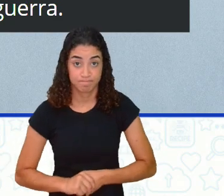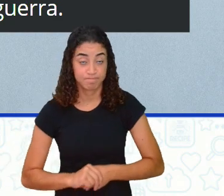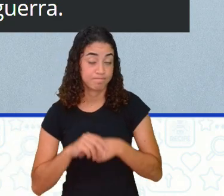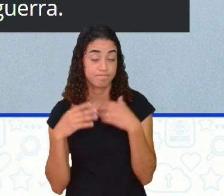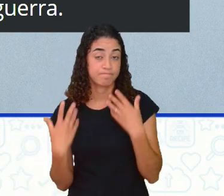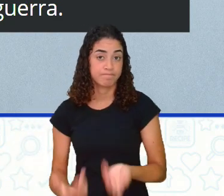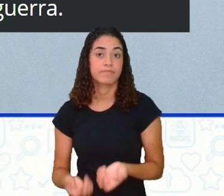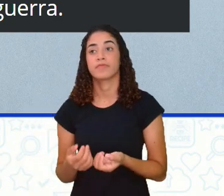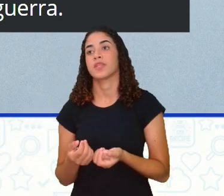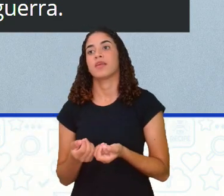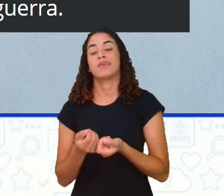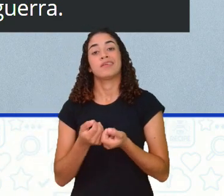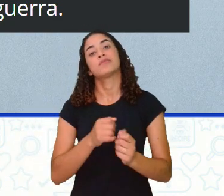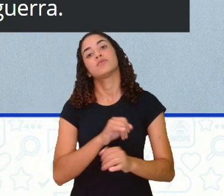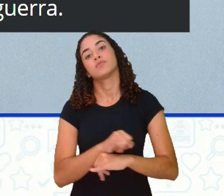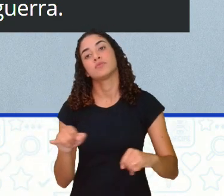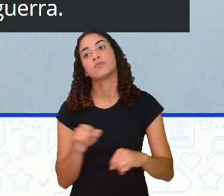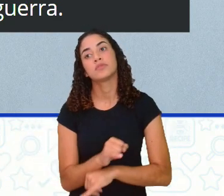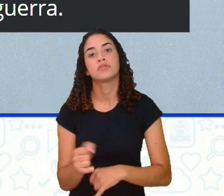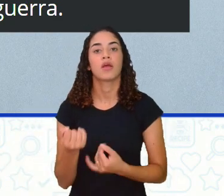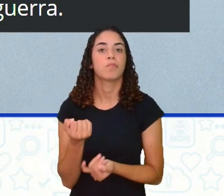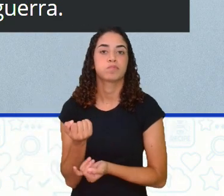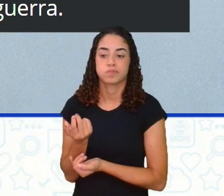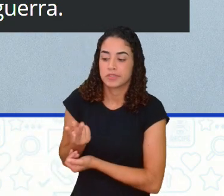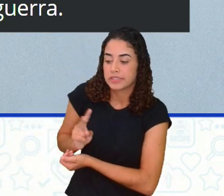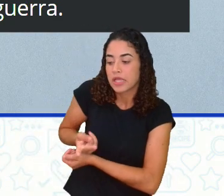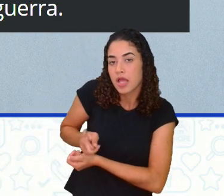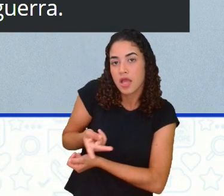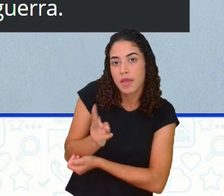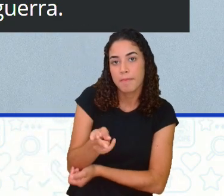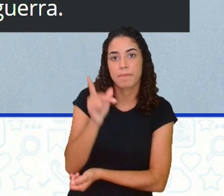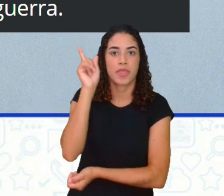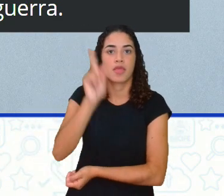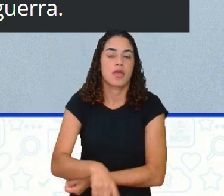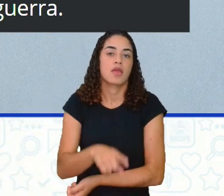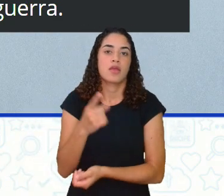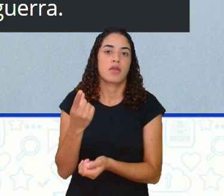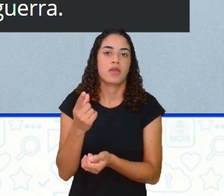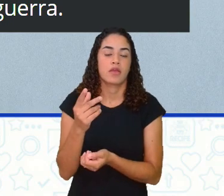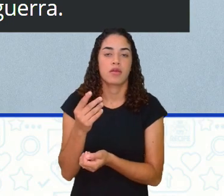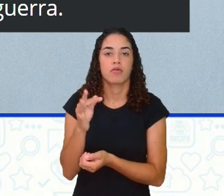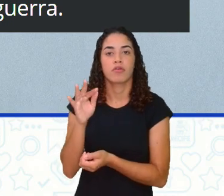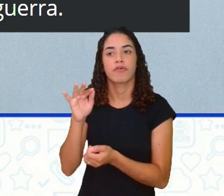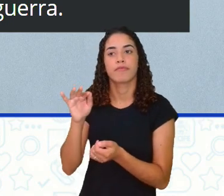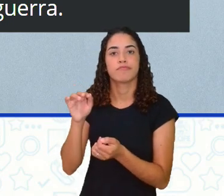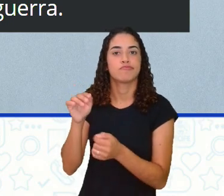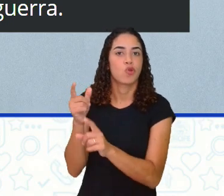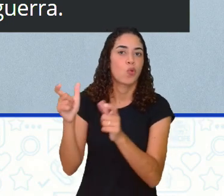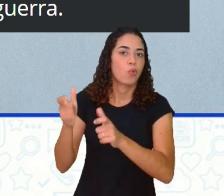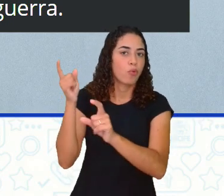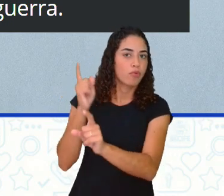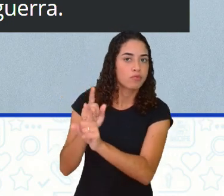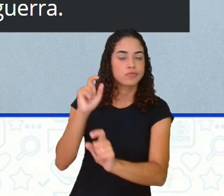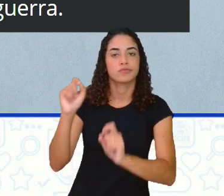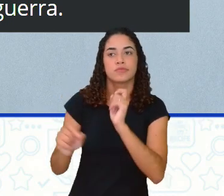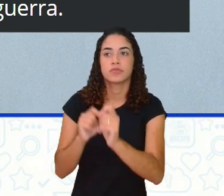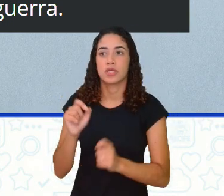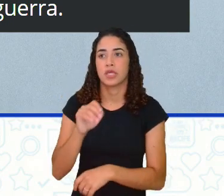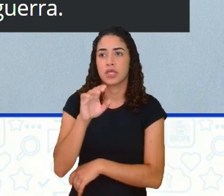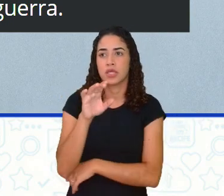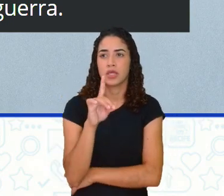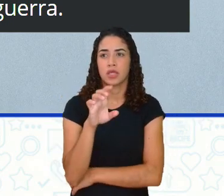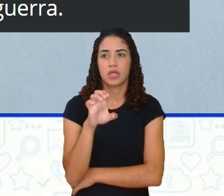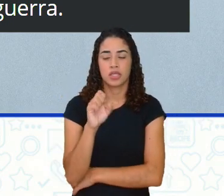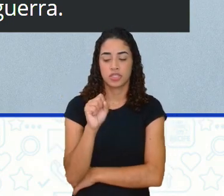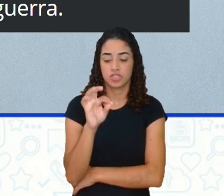Contudo, nem sempre a notícia aparecerá em fontes escritas, e é aí que entra a nossa aqui dualidade e